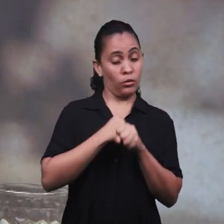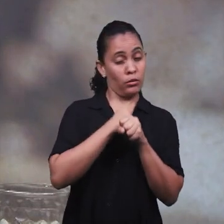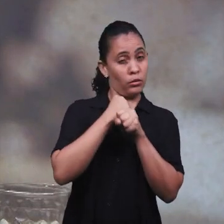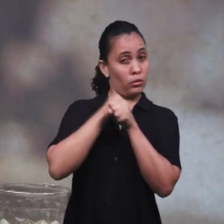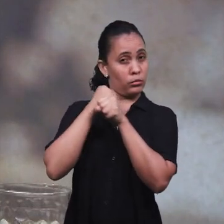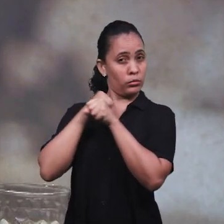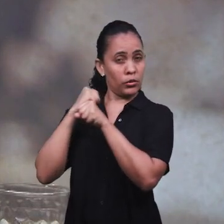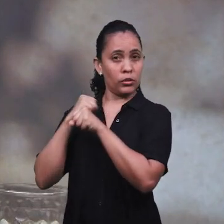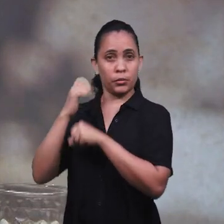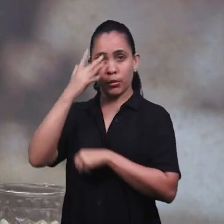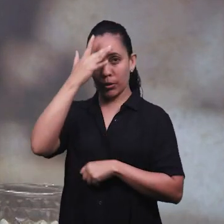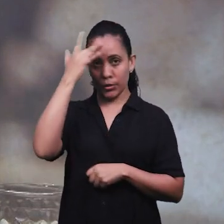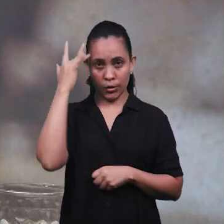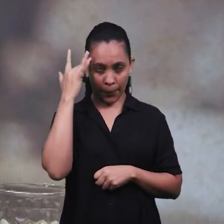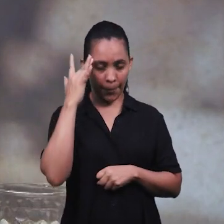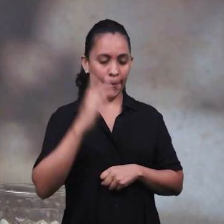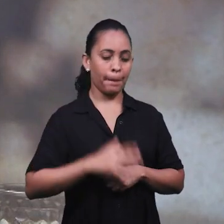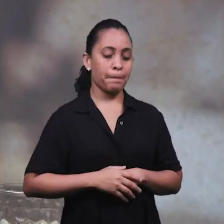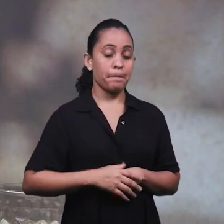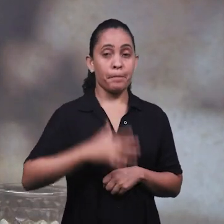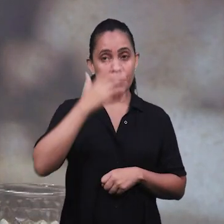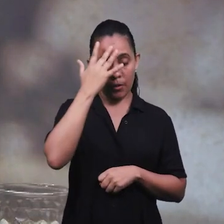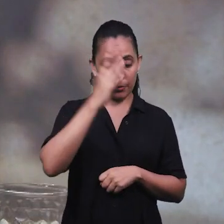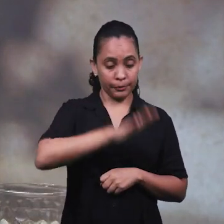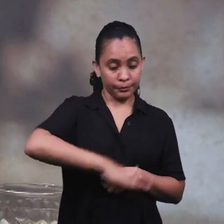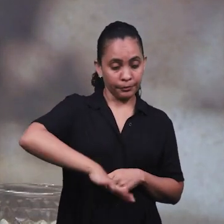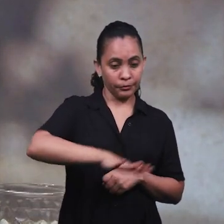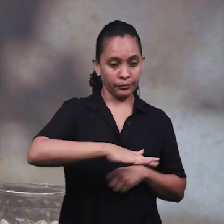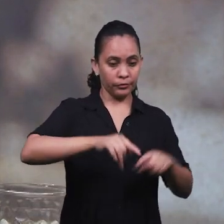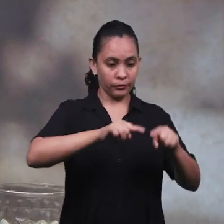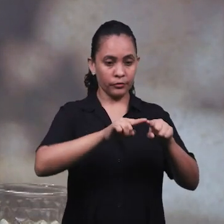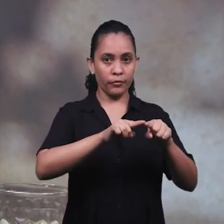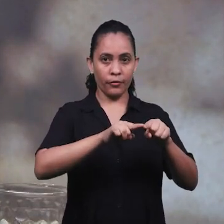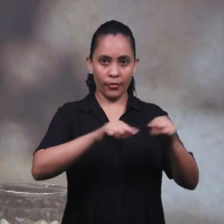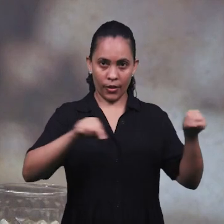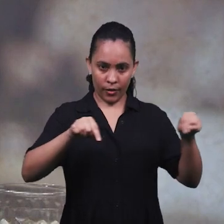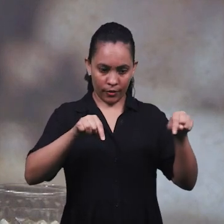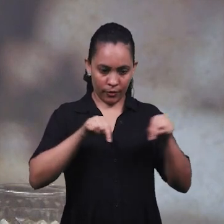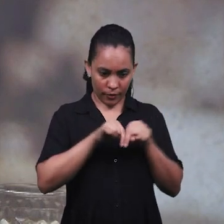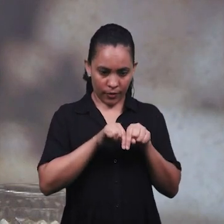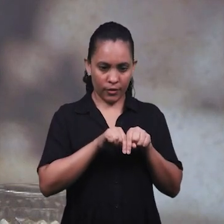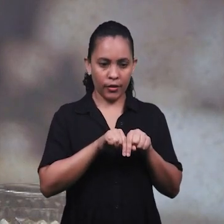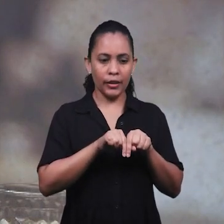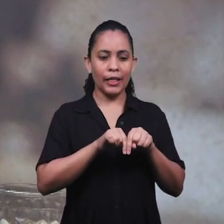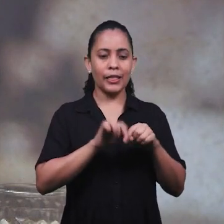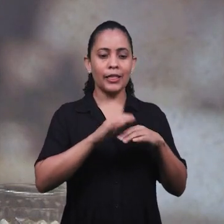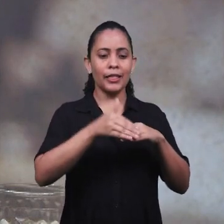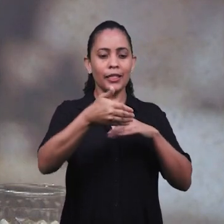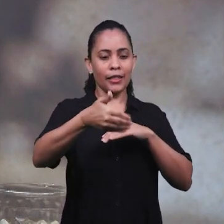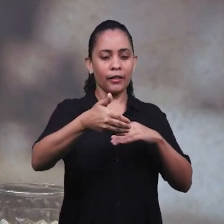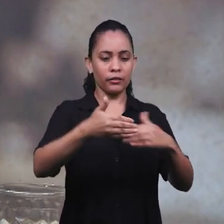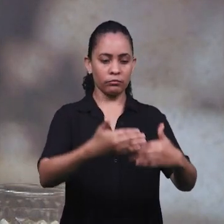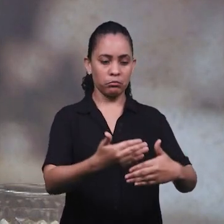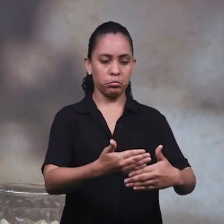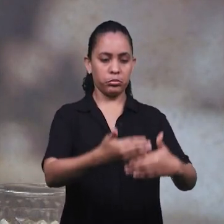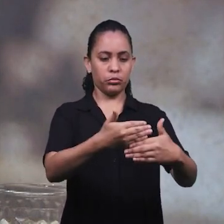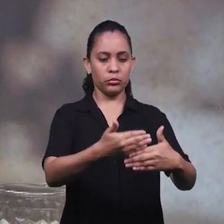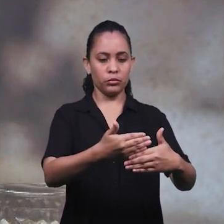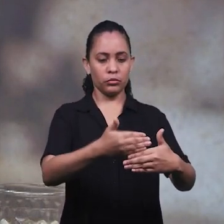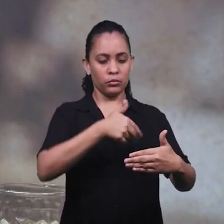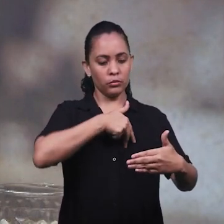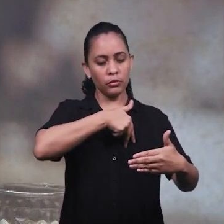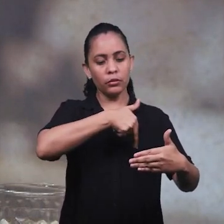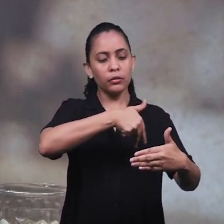ficou muito comum o fechamento de varanda. Sim, sim. Né, que todos os moradores queriam fechar a varanda. E não há, assim, nenhum óbice para que isso seja